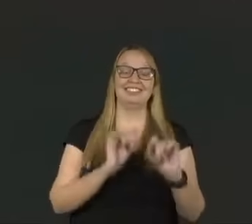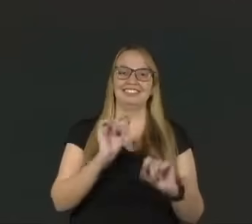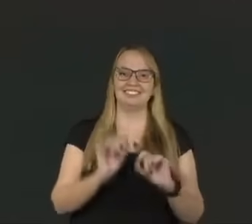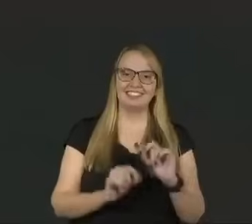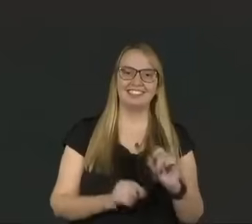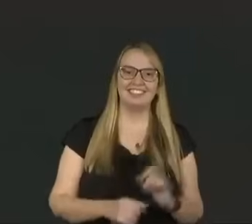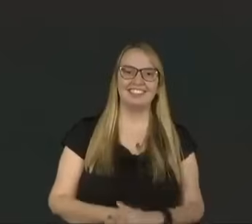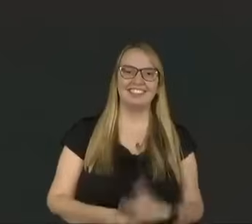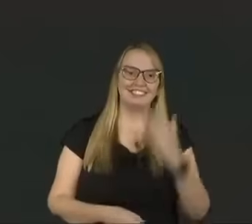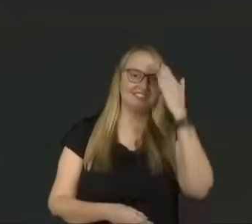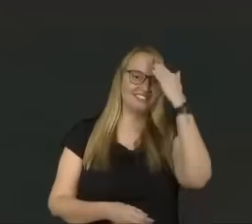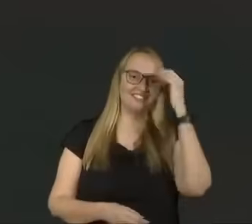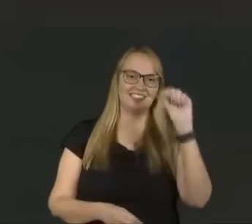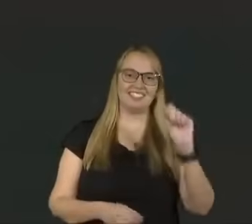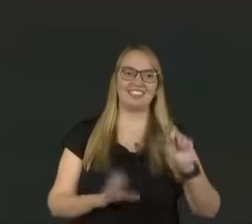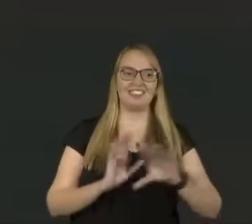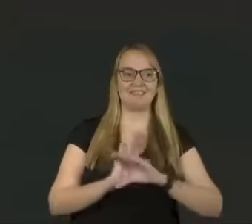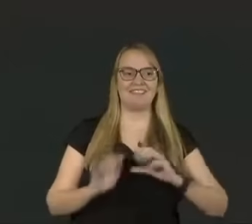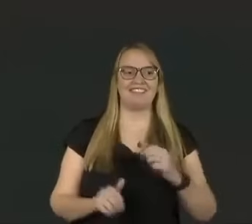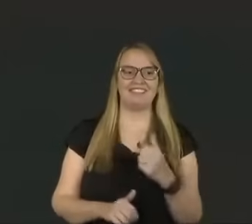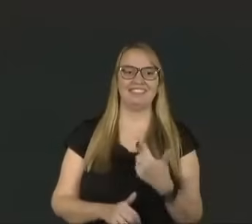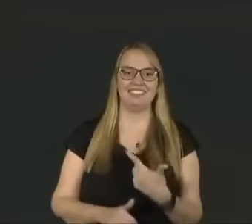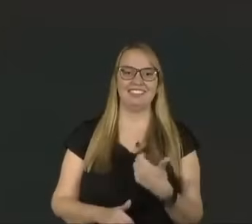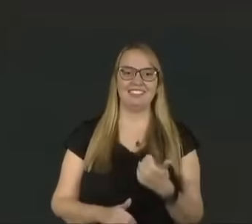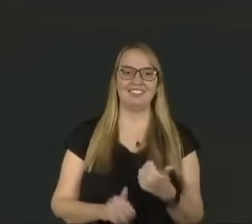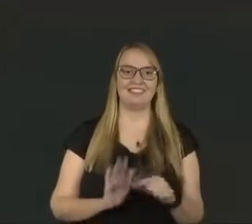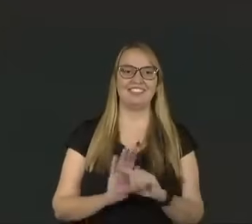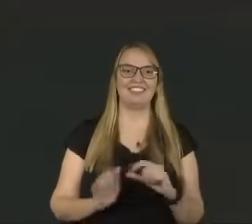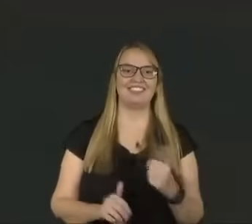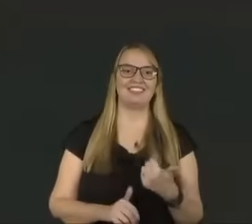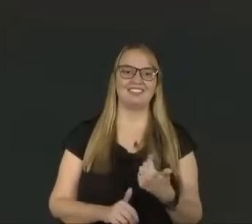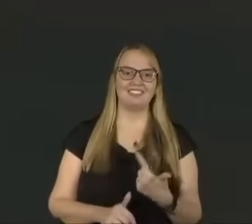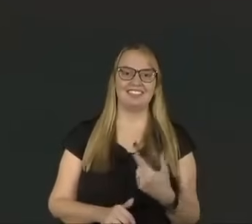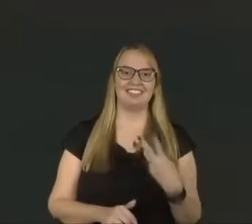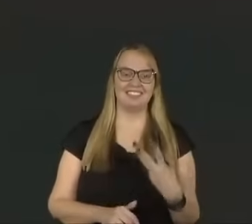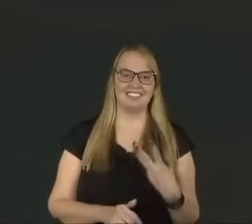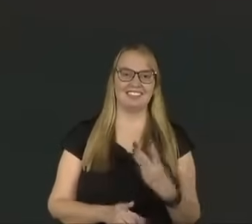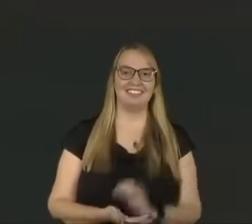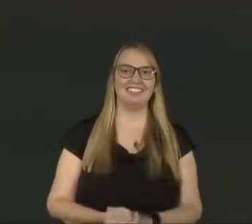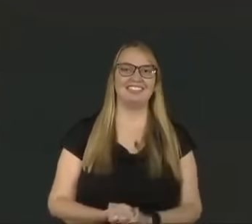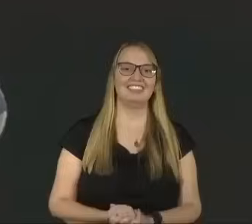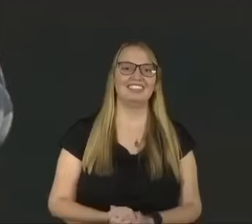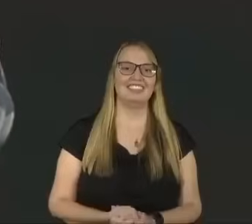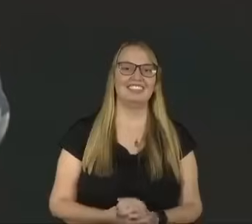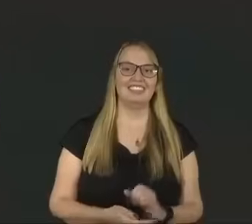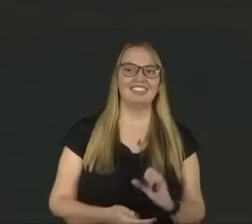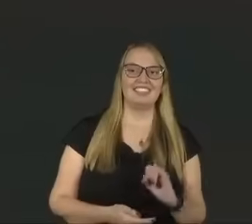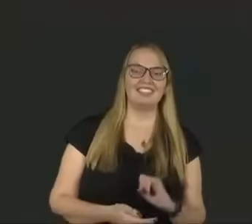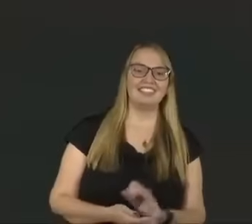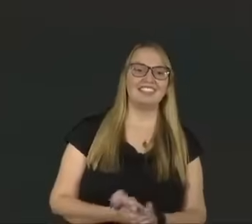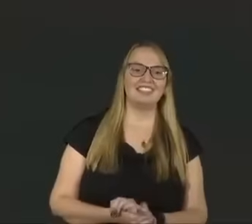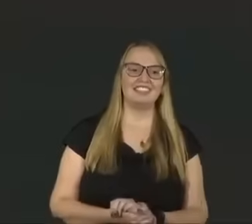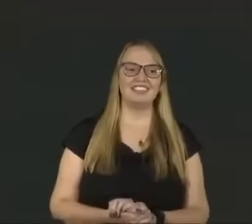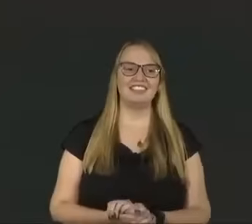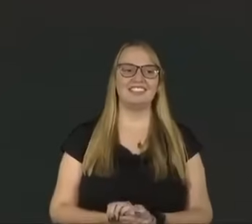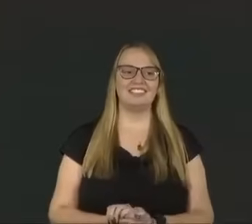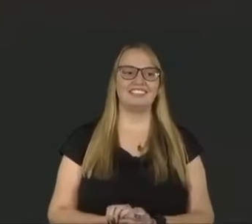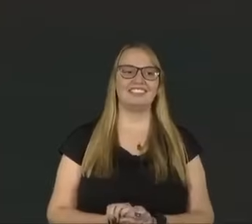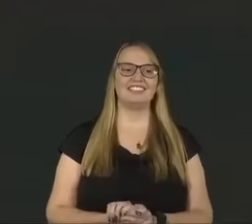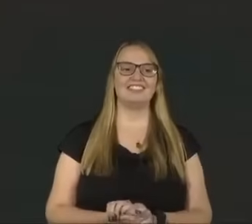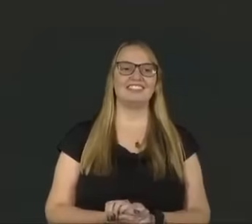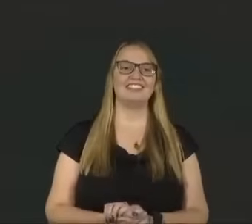em provérbios no capítulo 21 Versículo 23 que aquele que guarda a sua boca e a sua